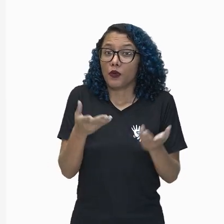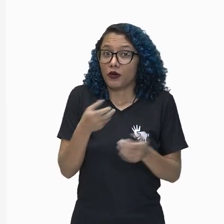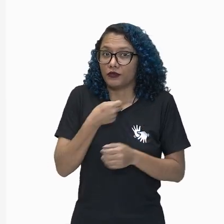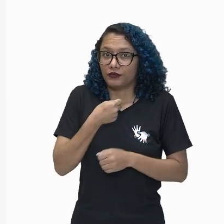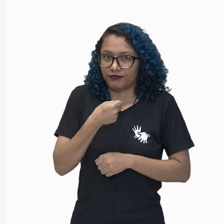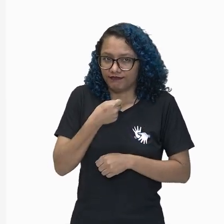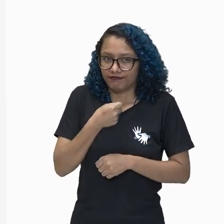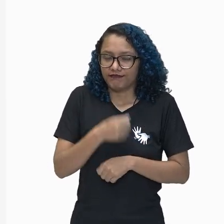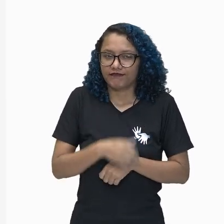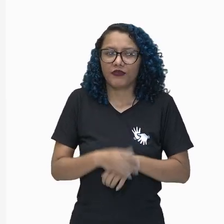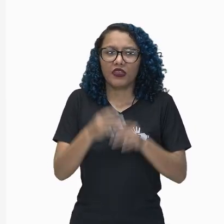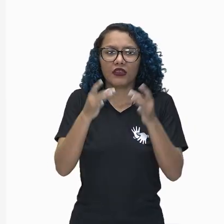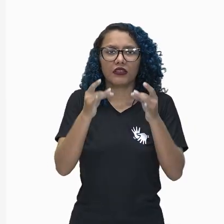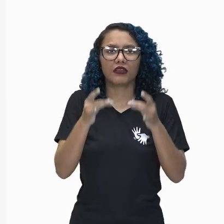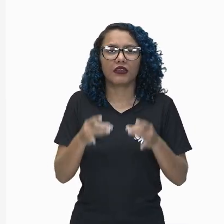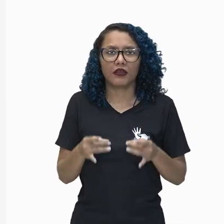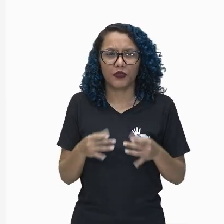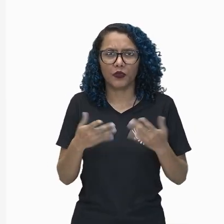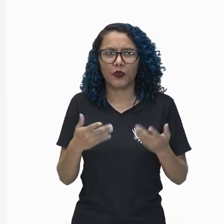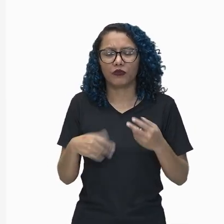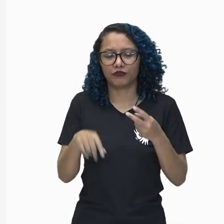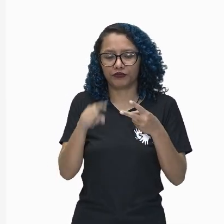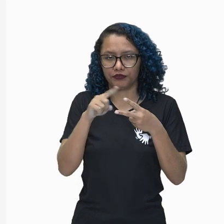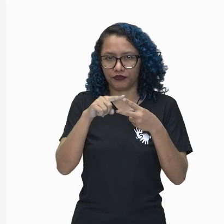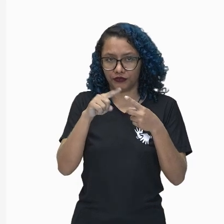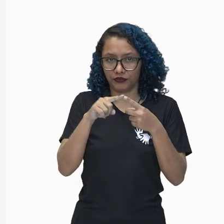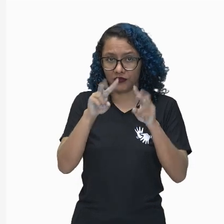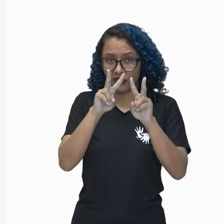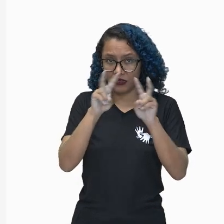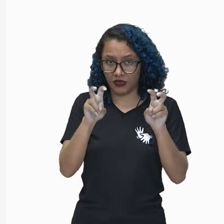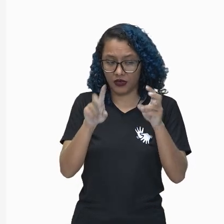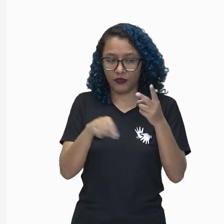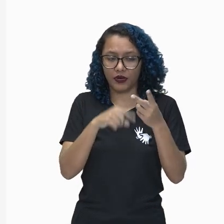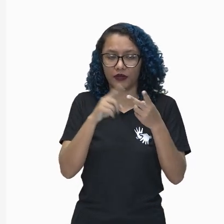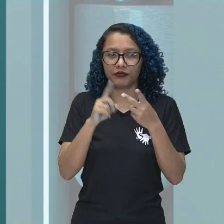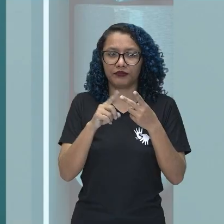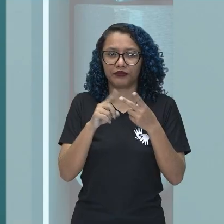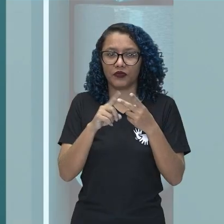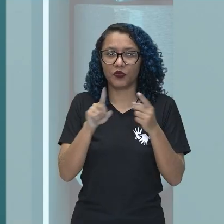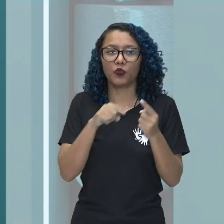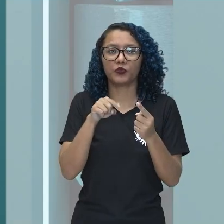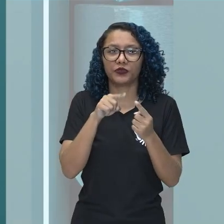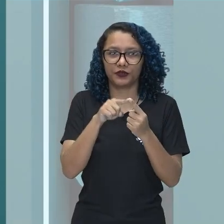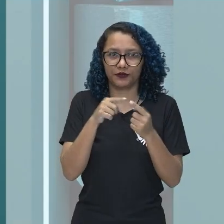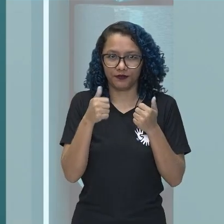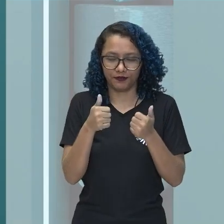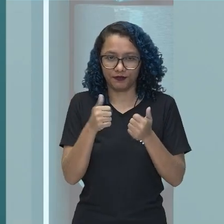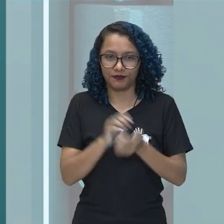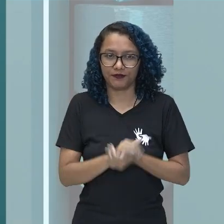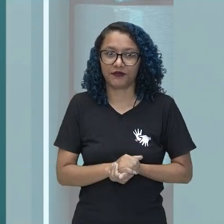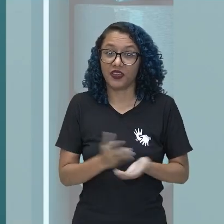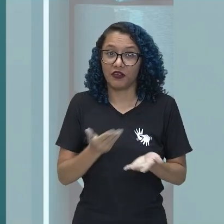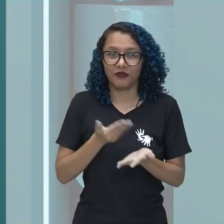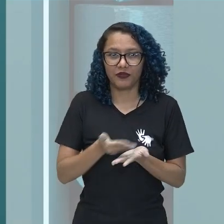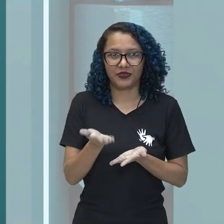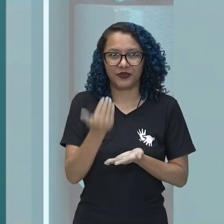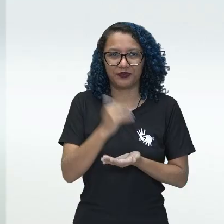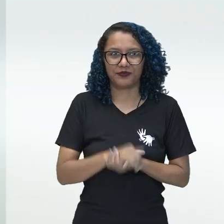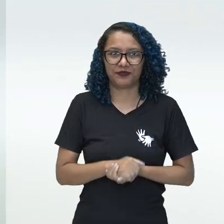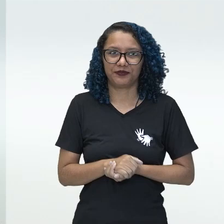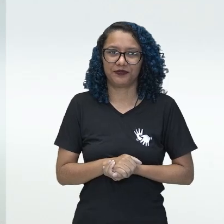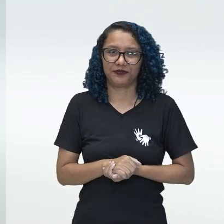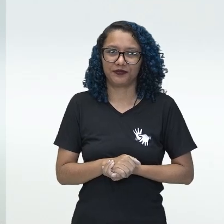reportagem, detalhamento, tema, finalidade. É isso. Vamos à aula? Vamos